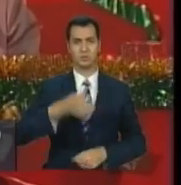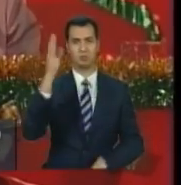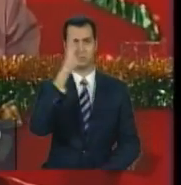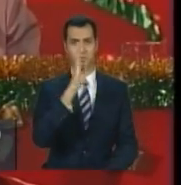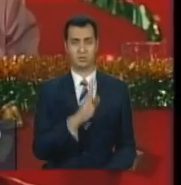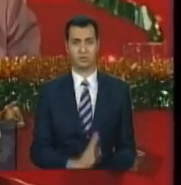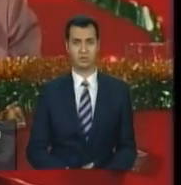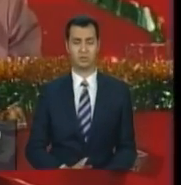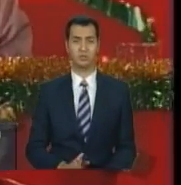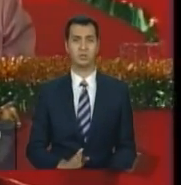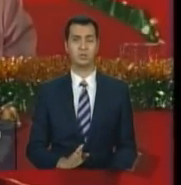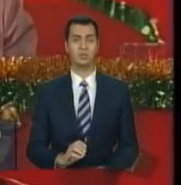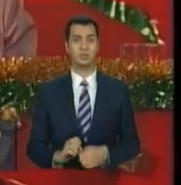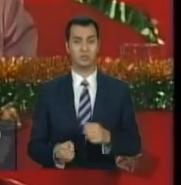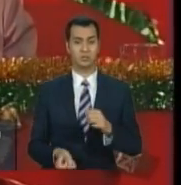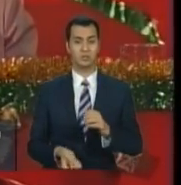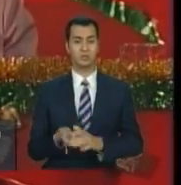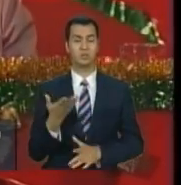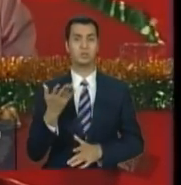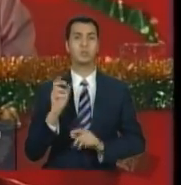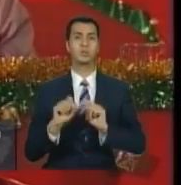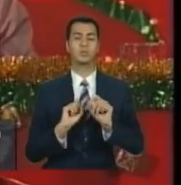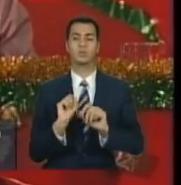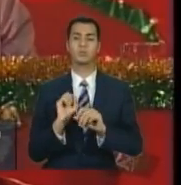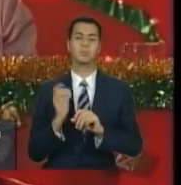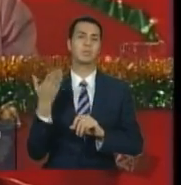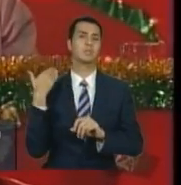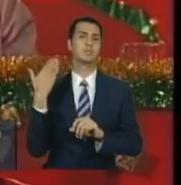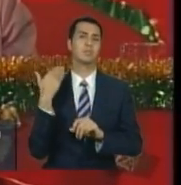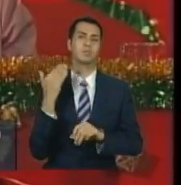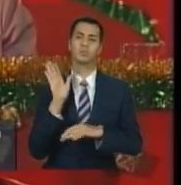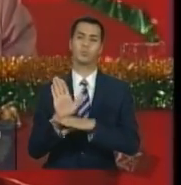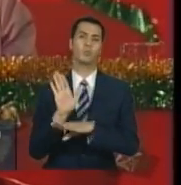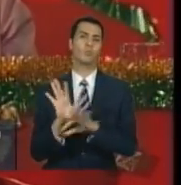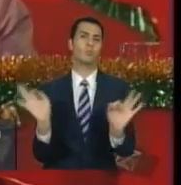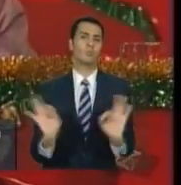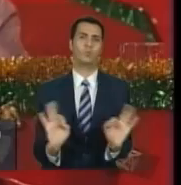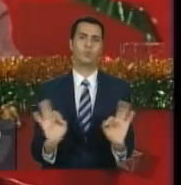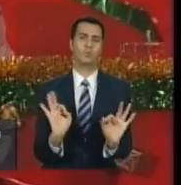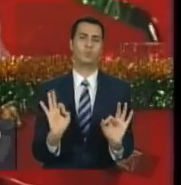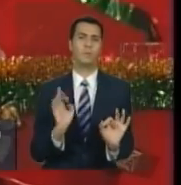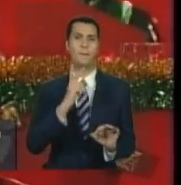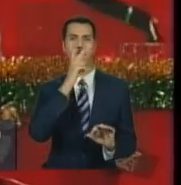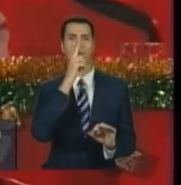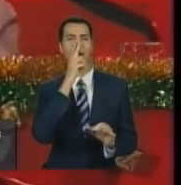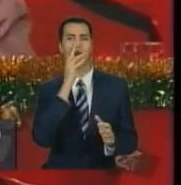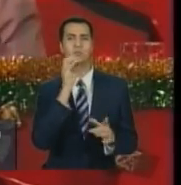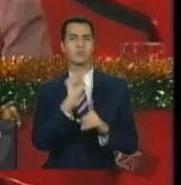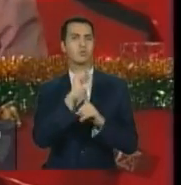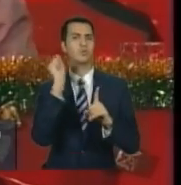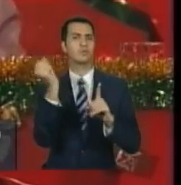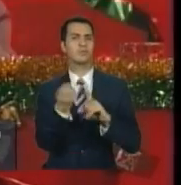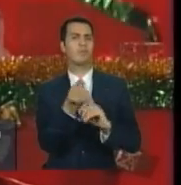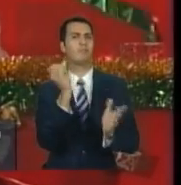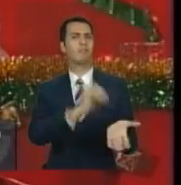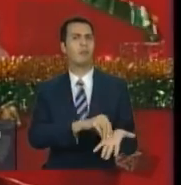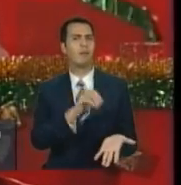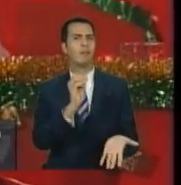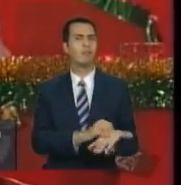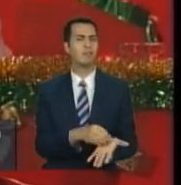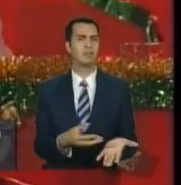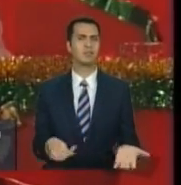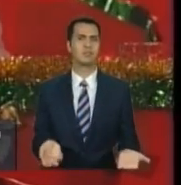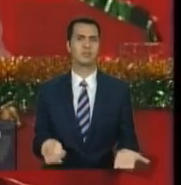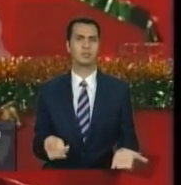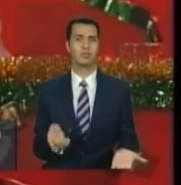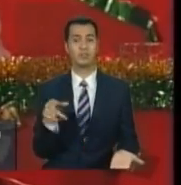Brasil constituiu em relação a elas uma dívida social, uma dívida para com